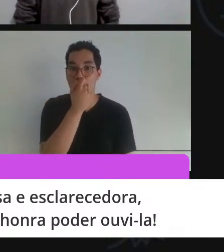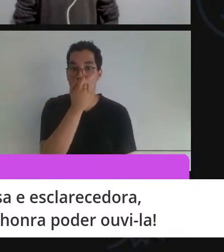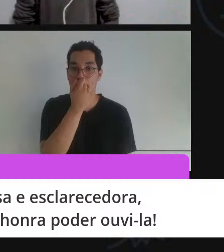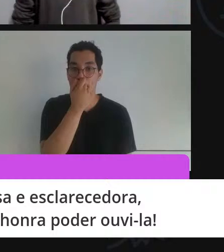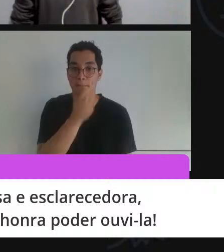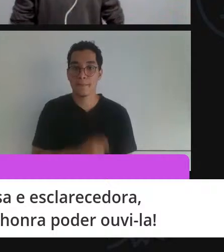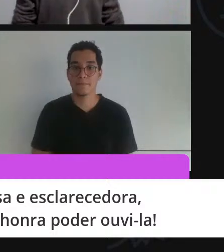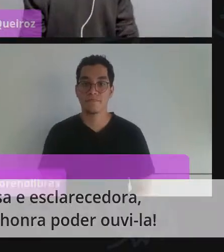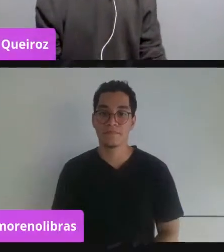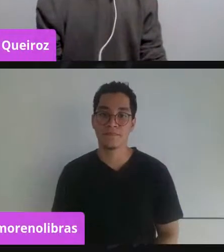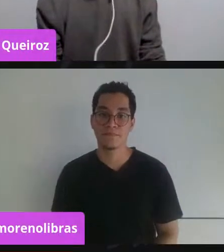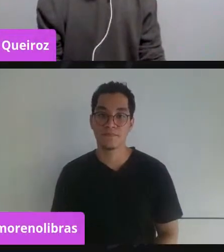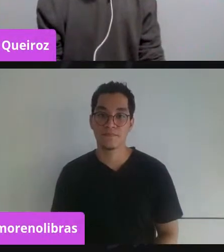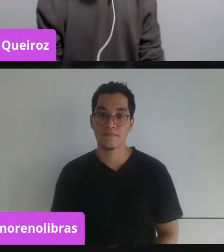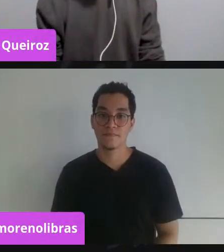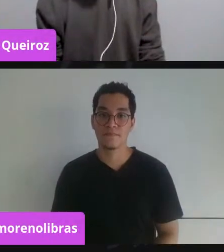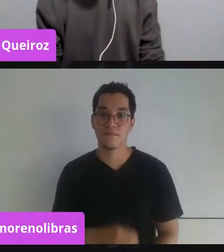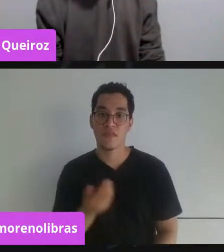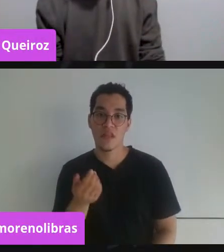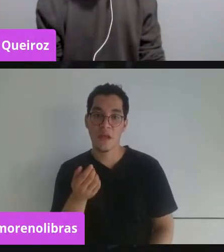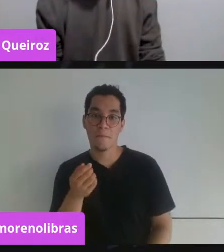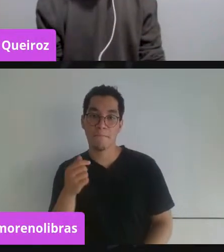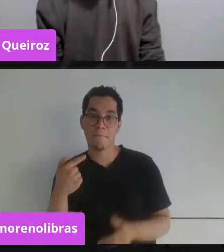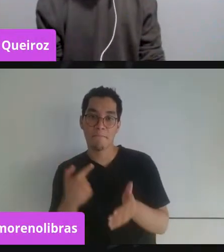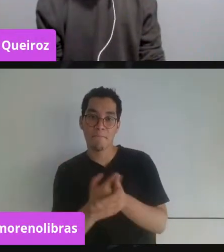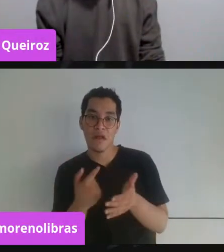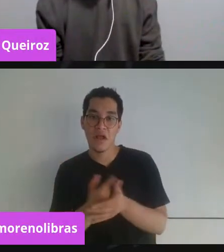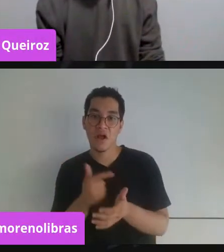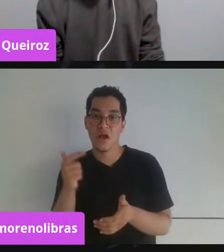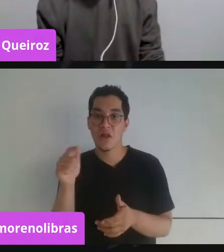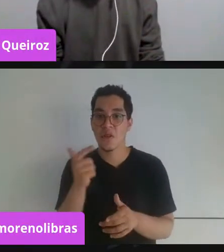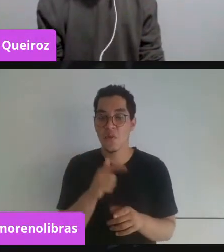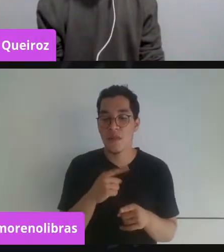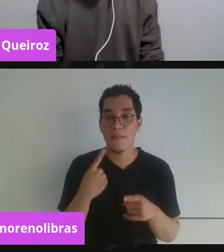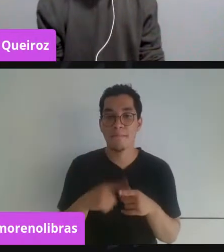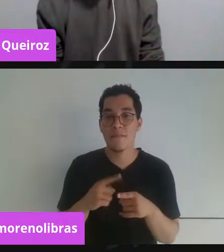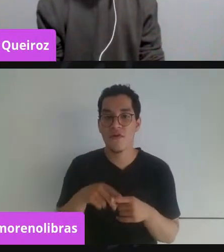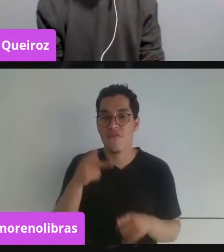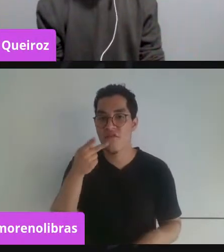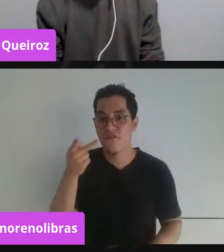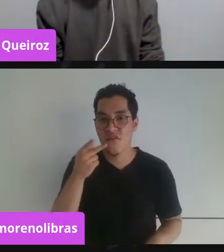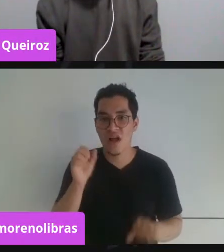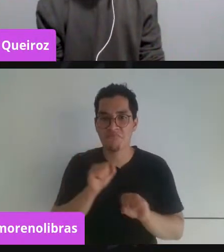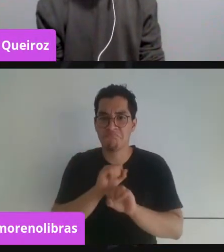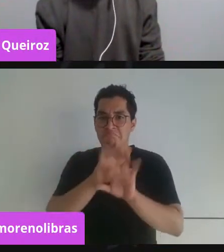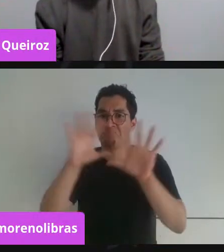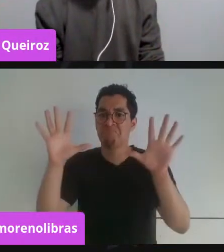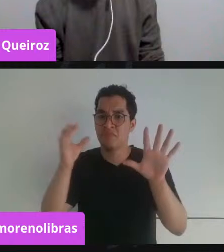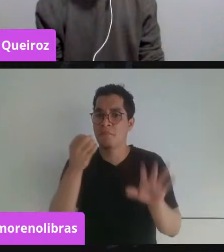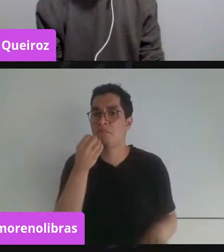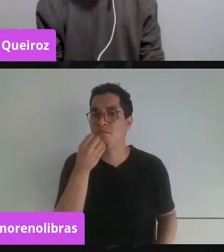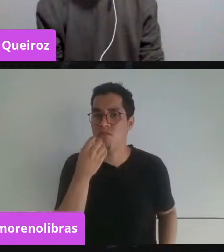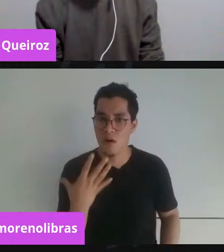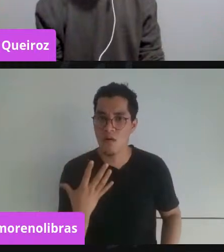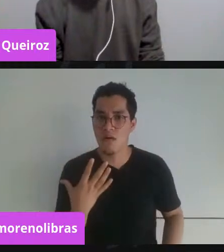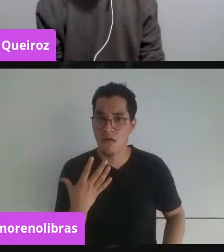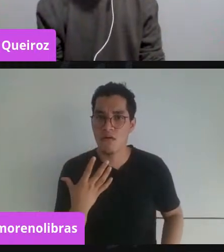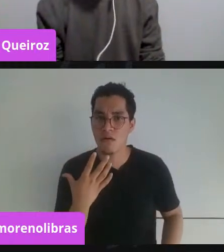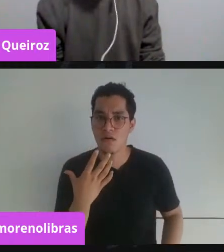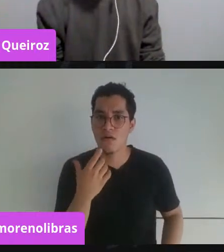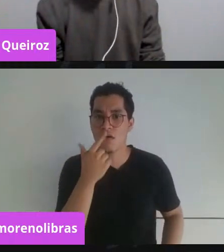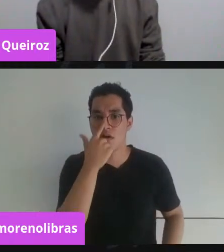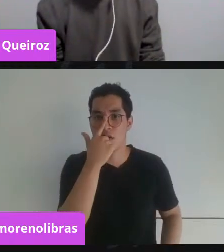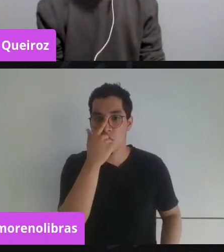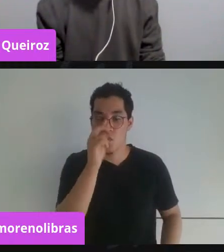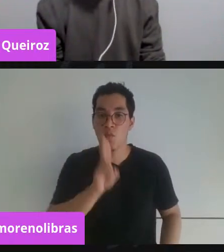que eu acho que a ausência de perguntas se deve à clareza da fala dela, né, então essa imensidão de exemplos